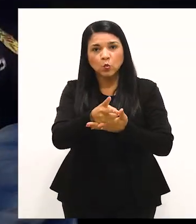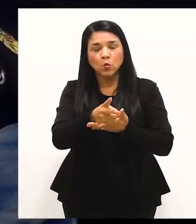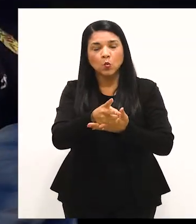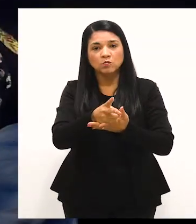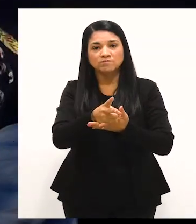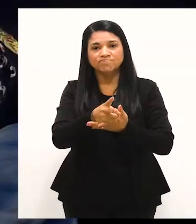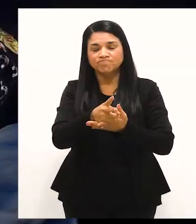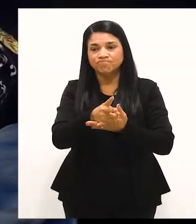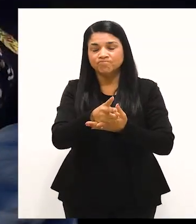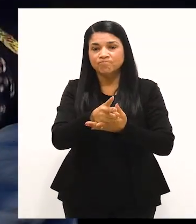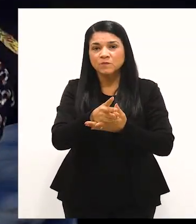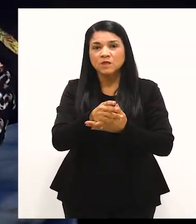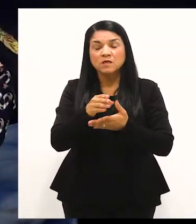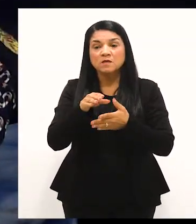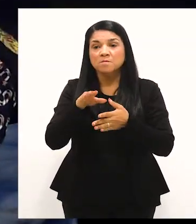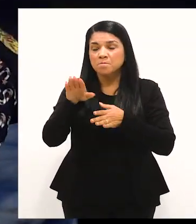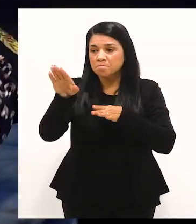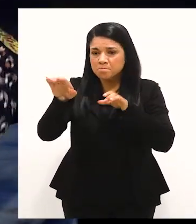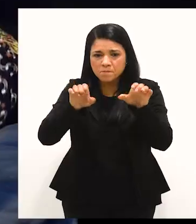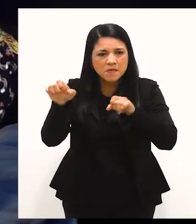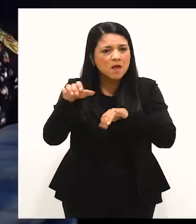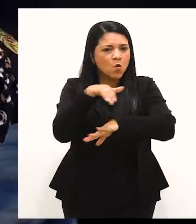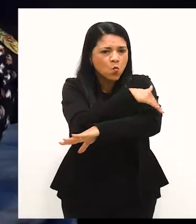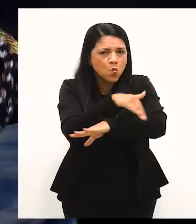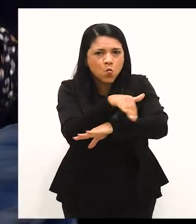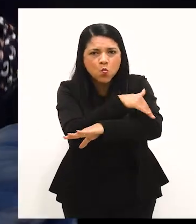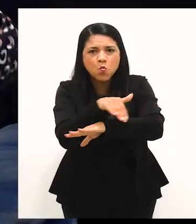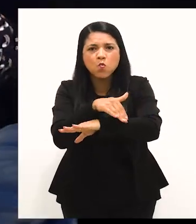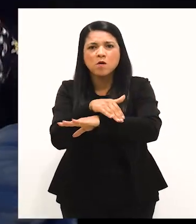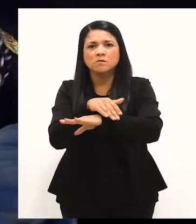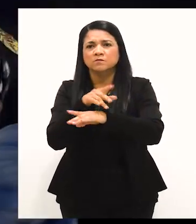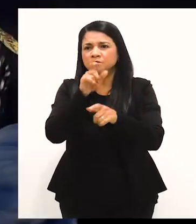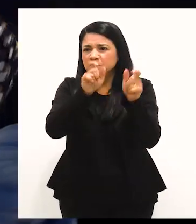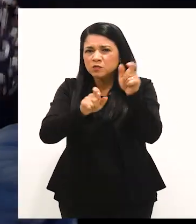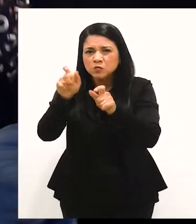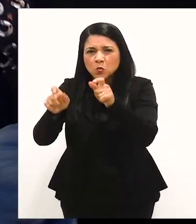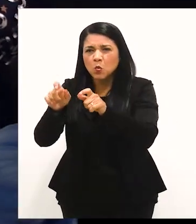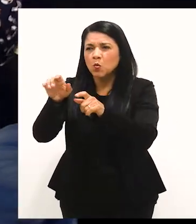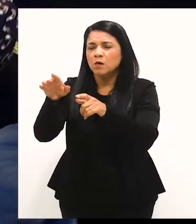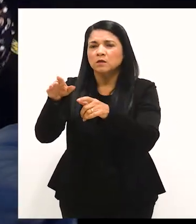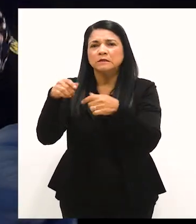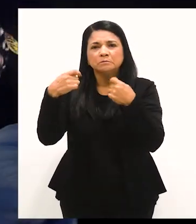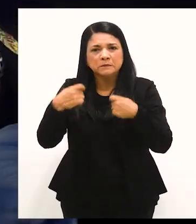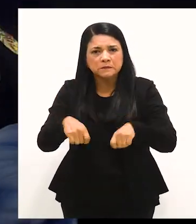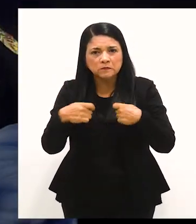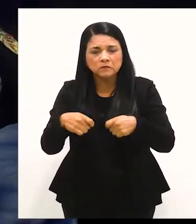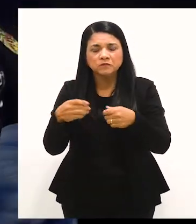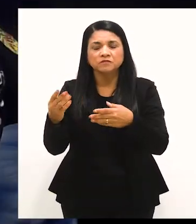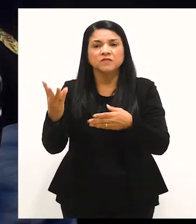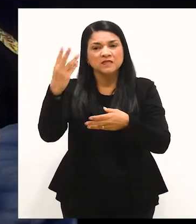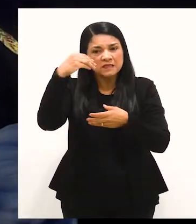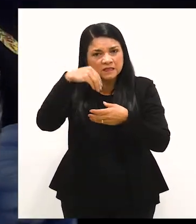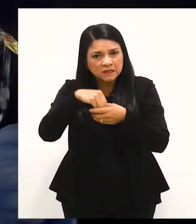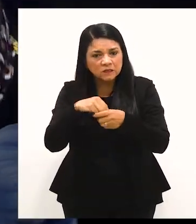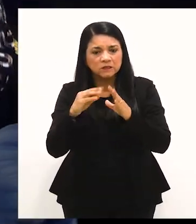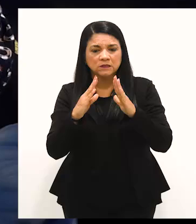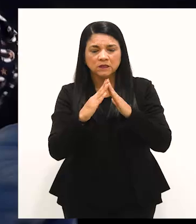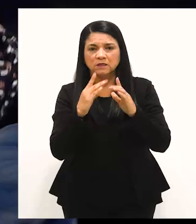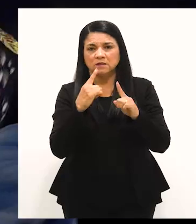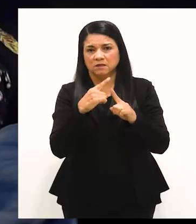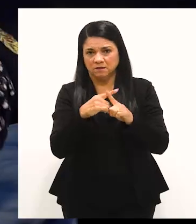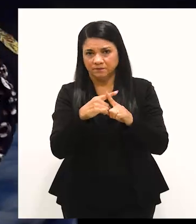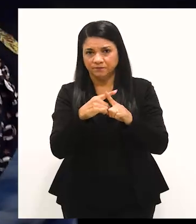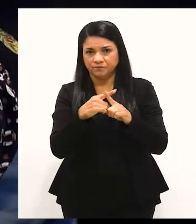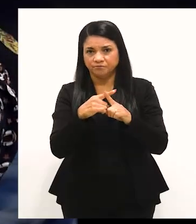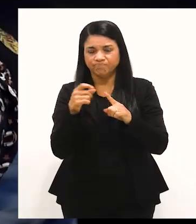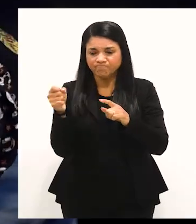se afastou do seu rebanho. Muito pelo contrário, ele ia à rua, ele buscava as pessoas que estavam precisando, ele trazia